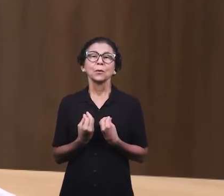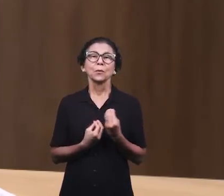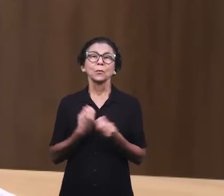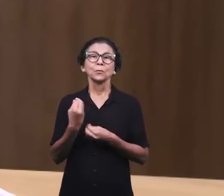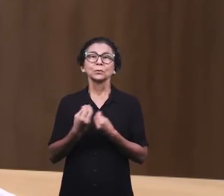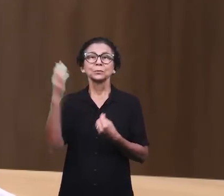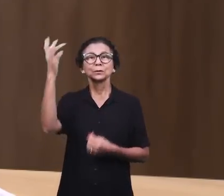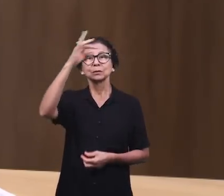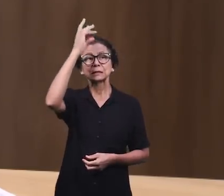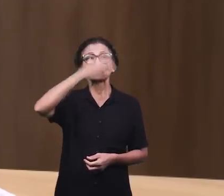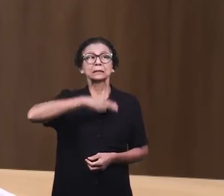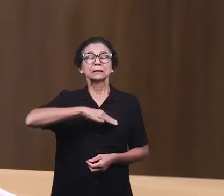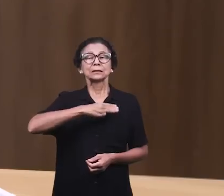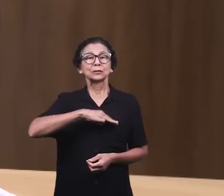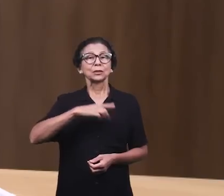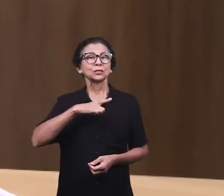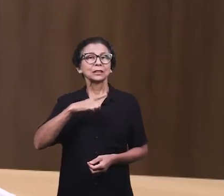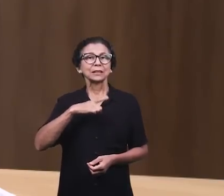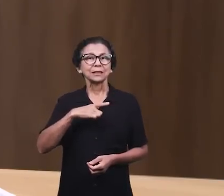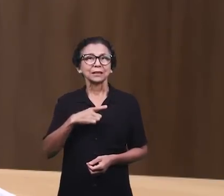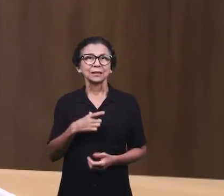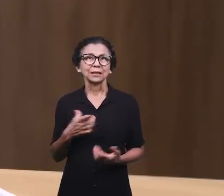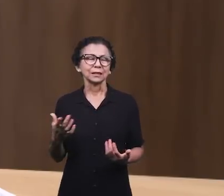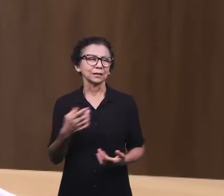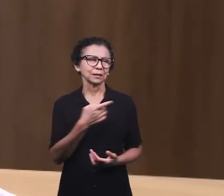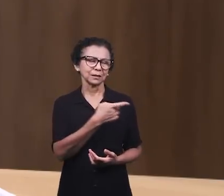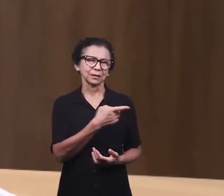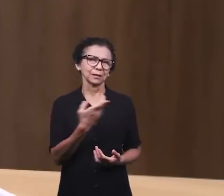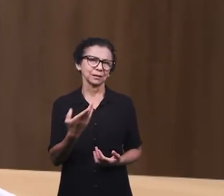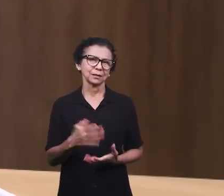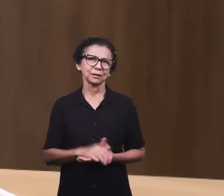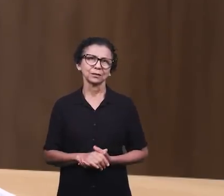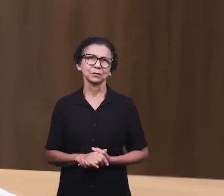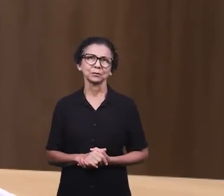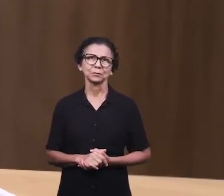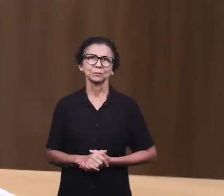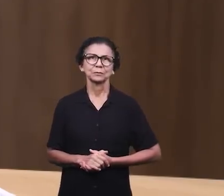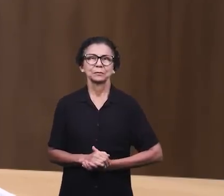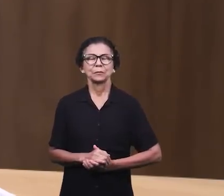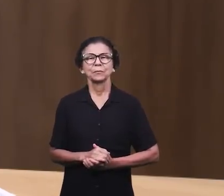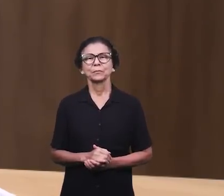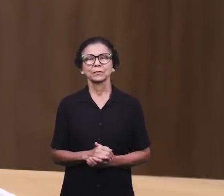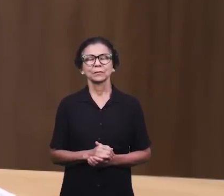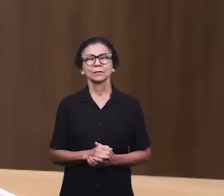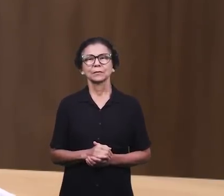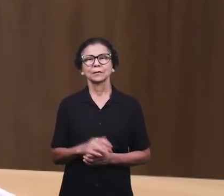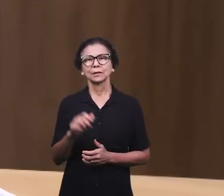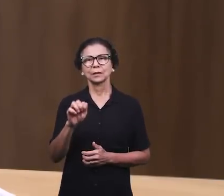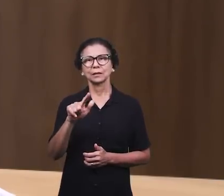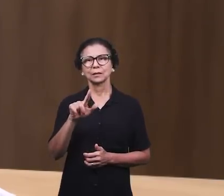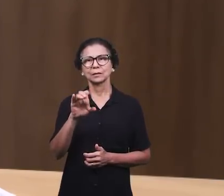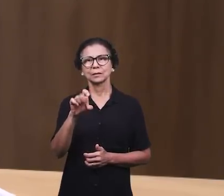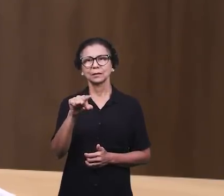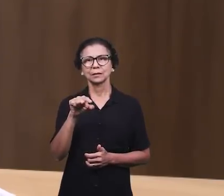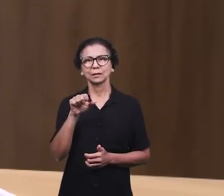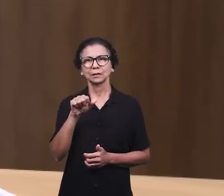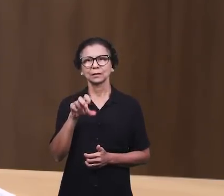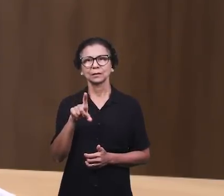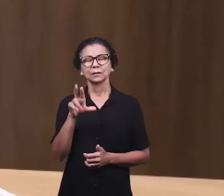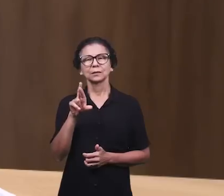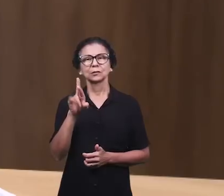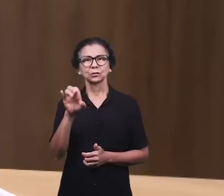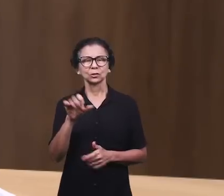Você está entendendo? Porque eu fico olhando, hoje o Alexandre tem essa experiência, que está com trabalho aí no exterior, leste europeu, aquela coisa toda, você